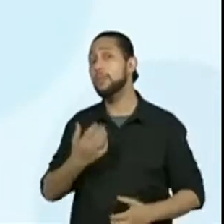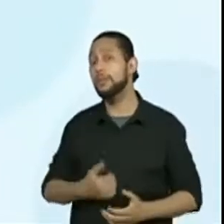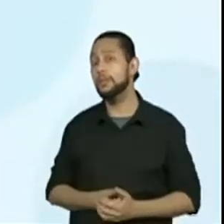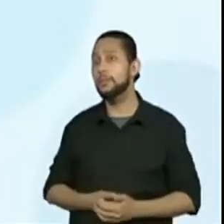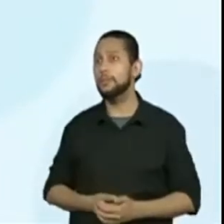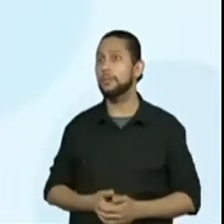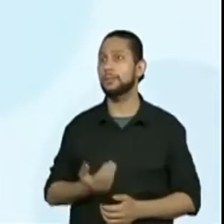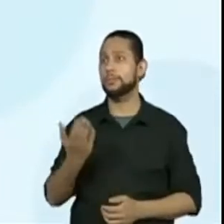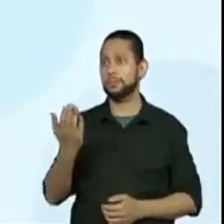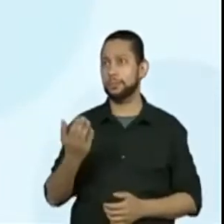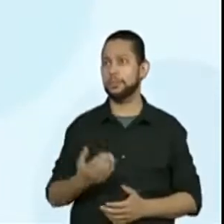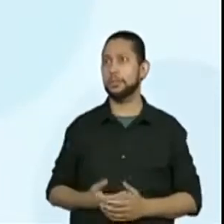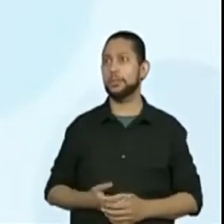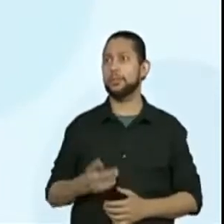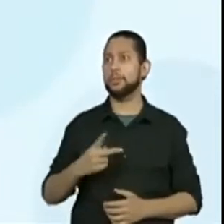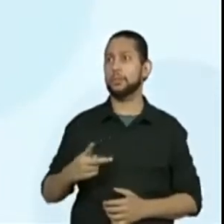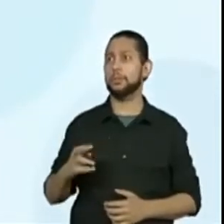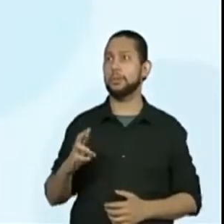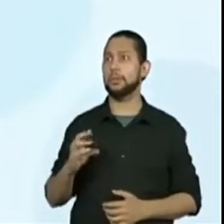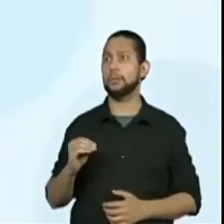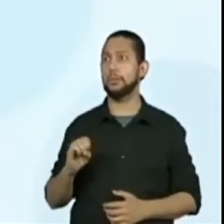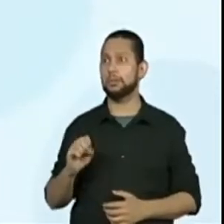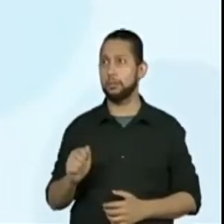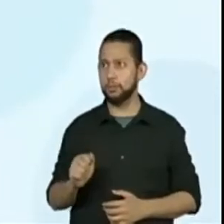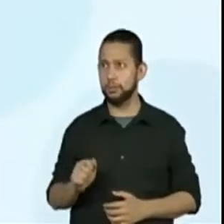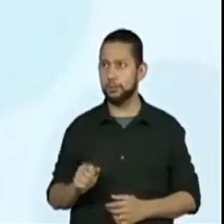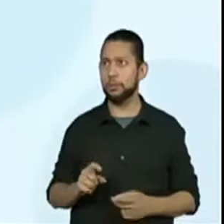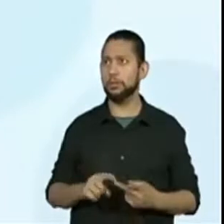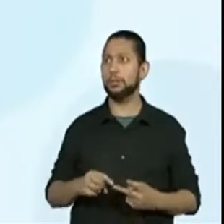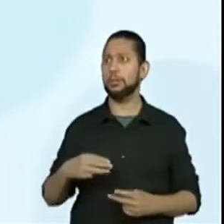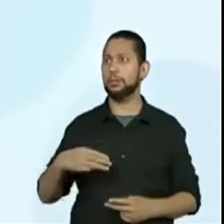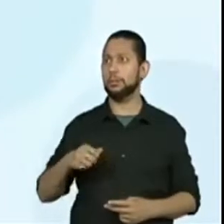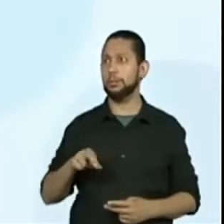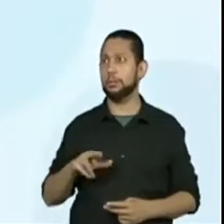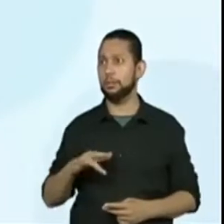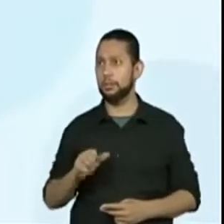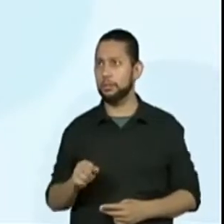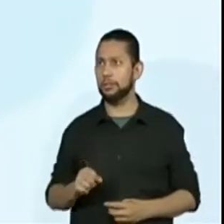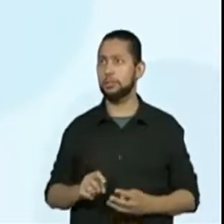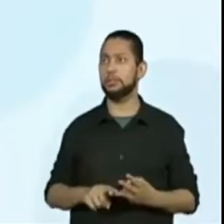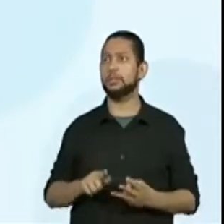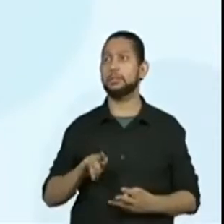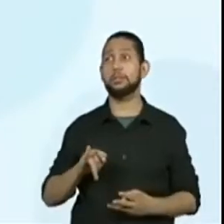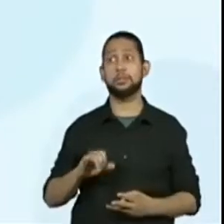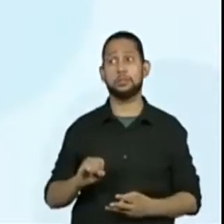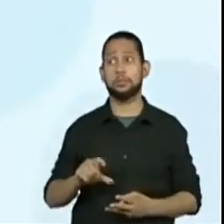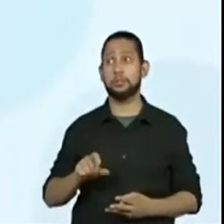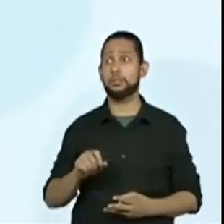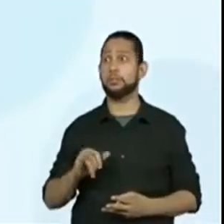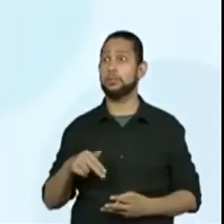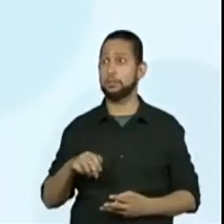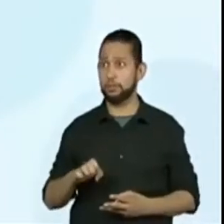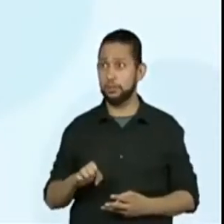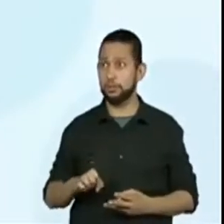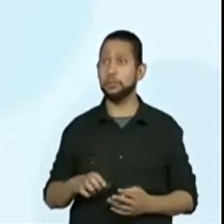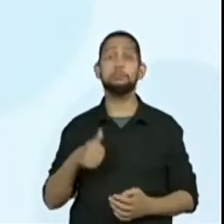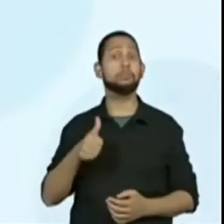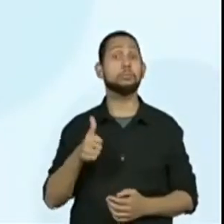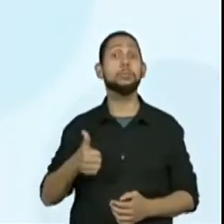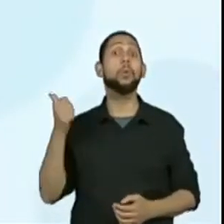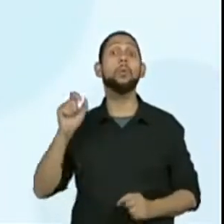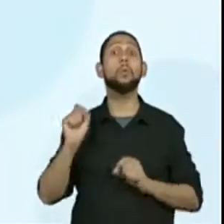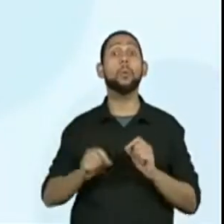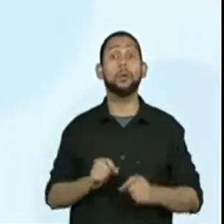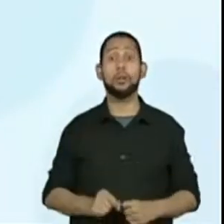A professora Rosa, professora Márcia, professora Gislaine, dizendo que o carro